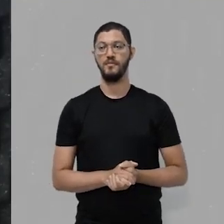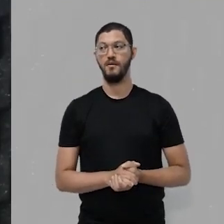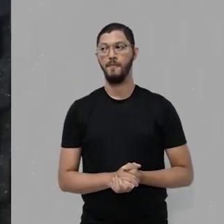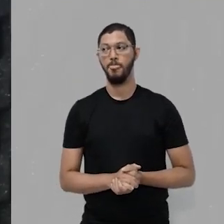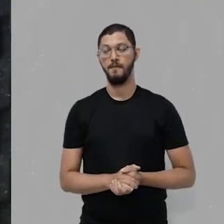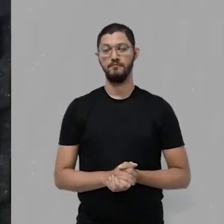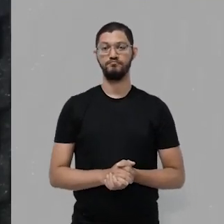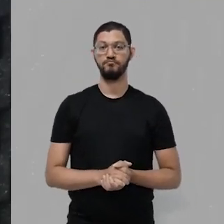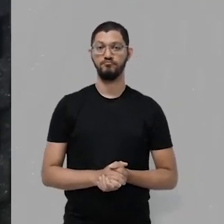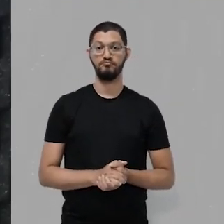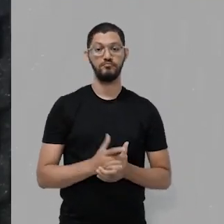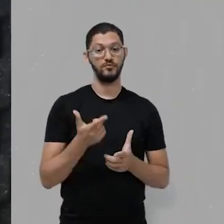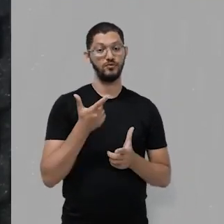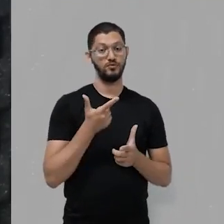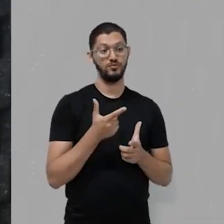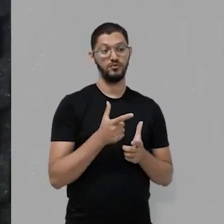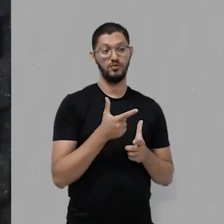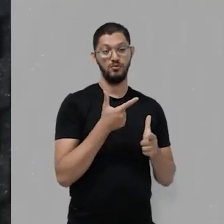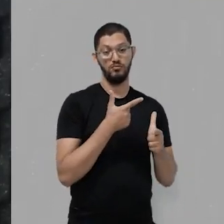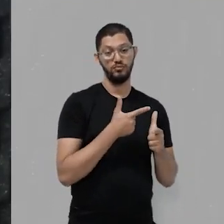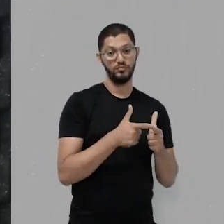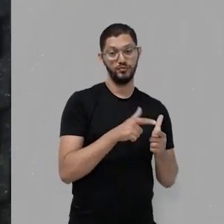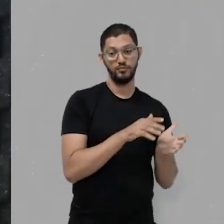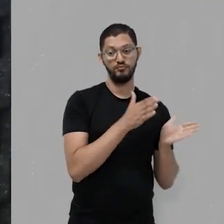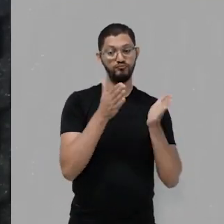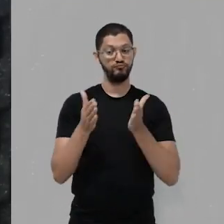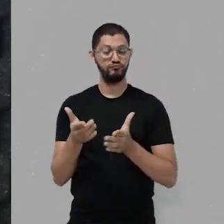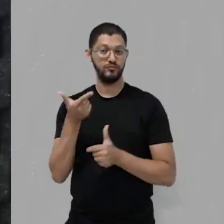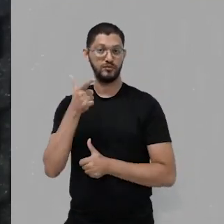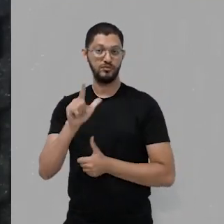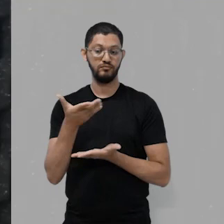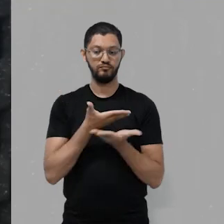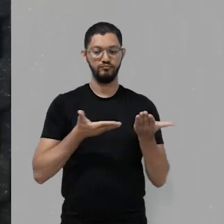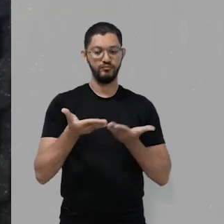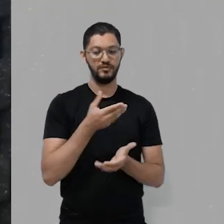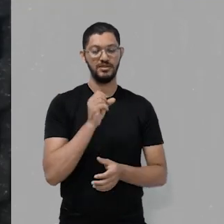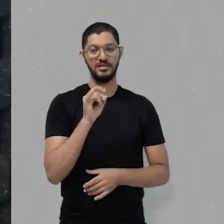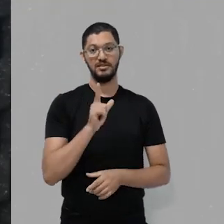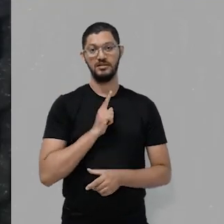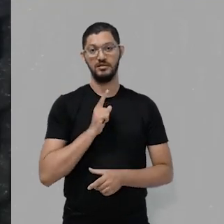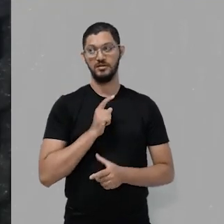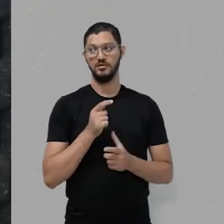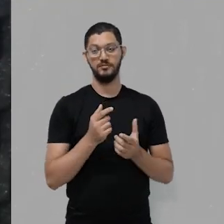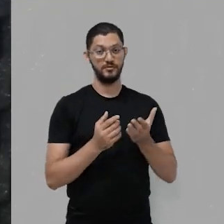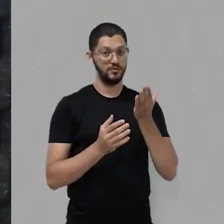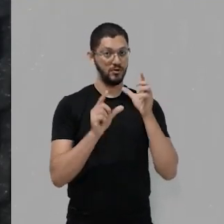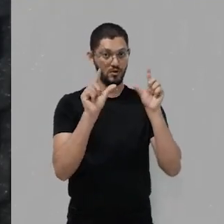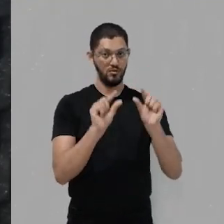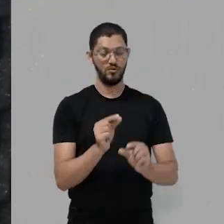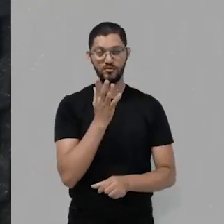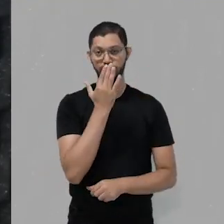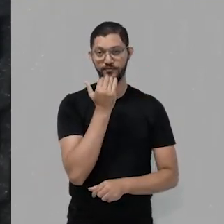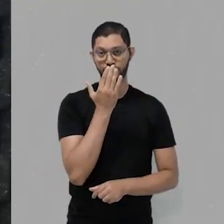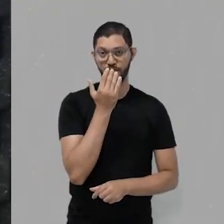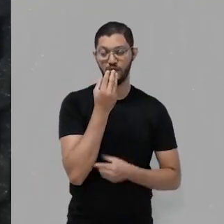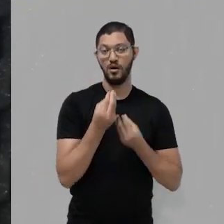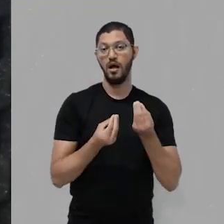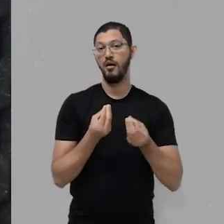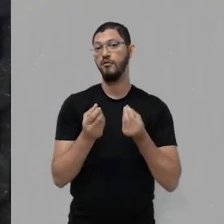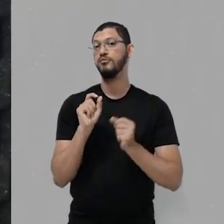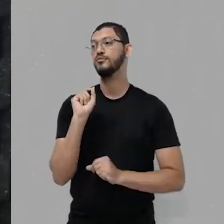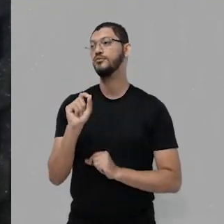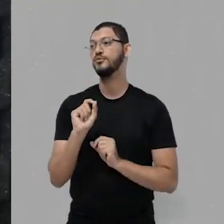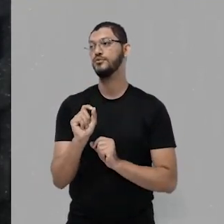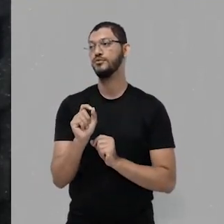coisa é consequência da outra, ok? Se tem pouca disponibilidade de alimento, isso vai gerar,